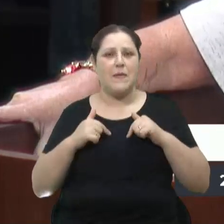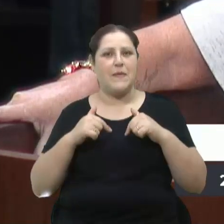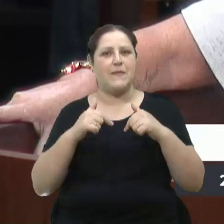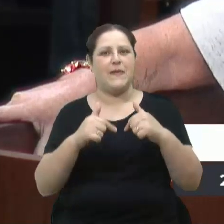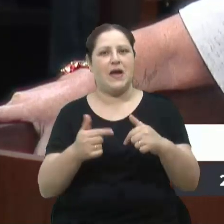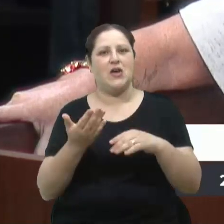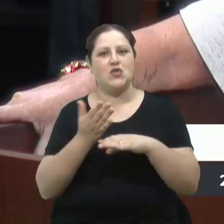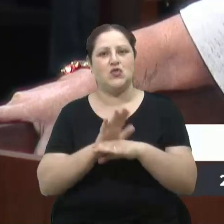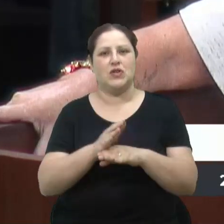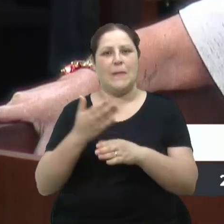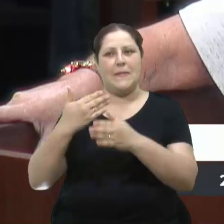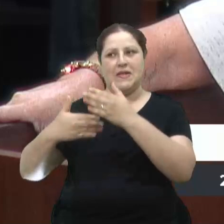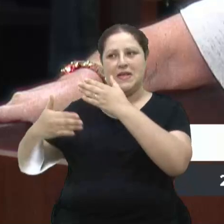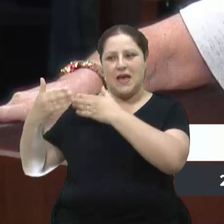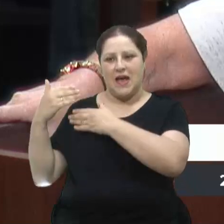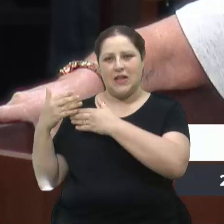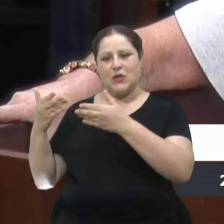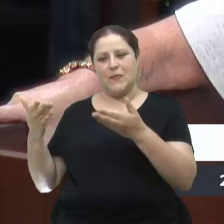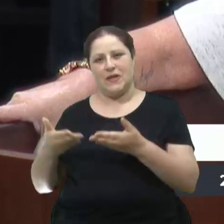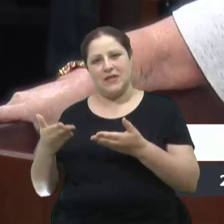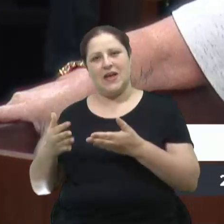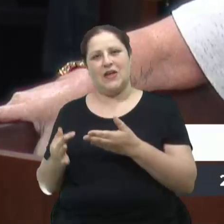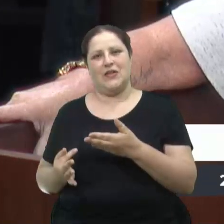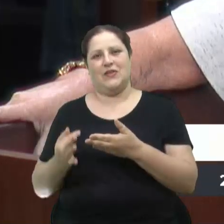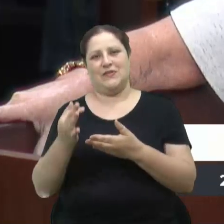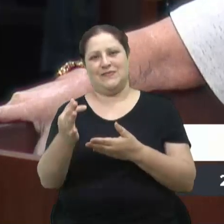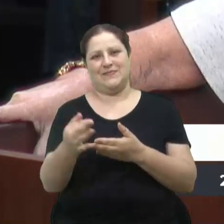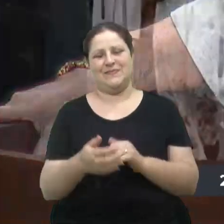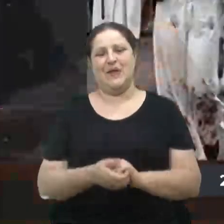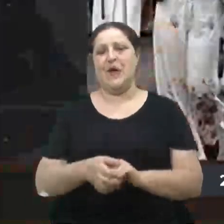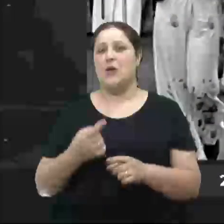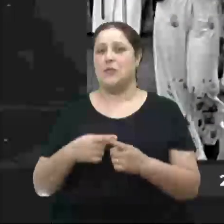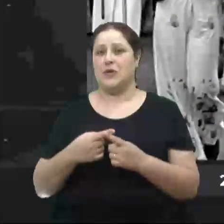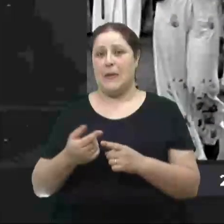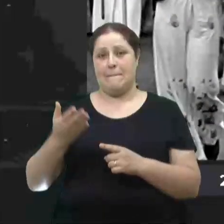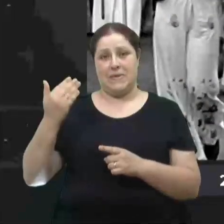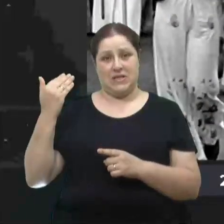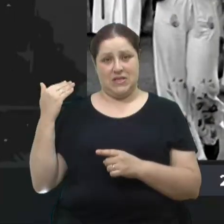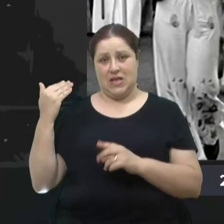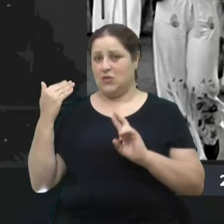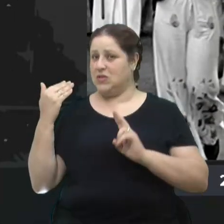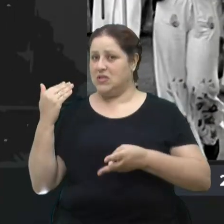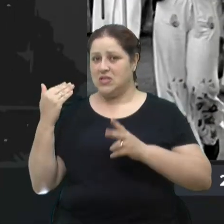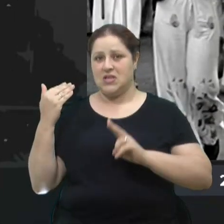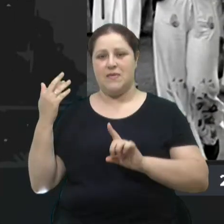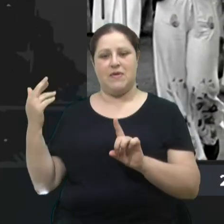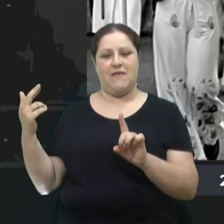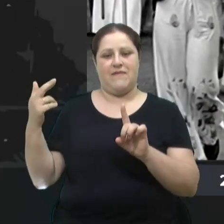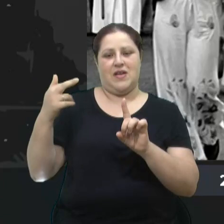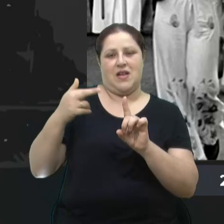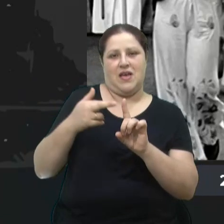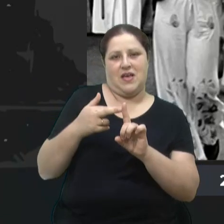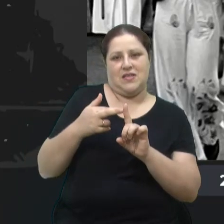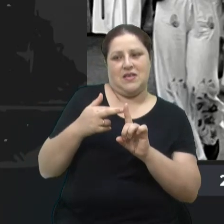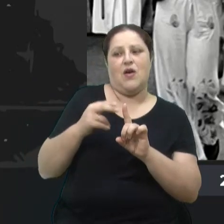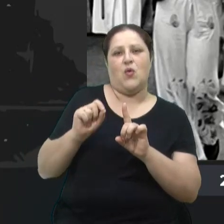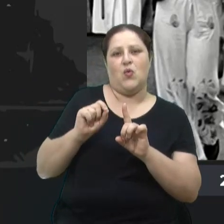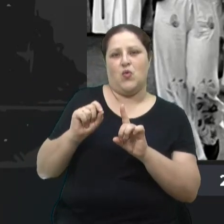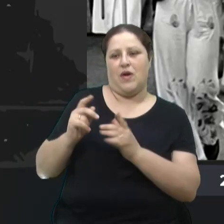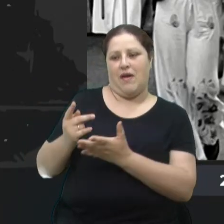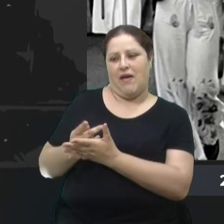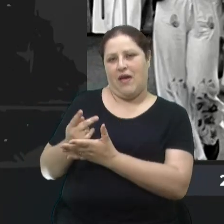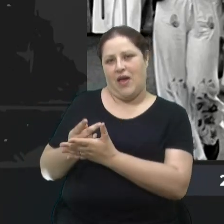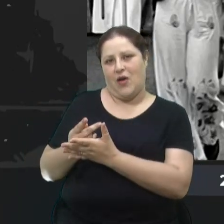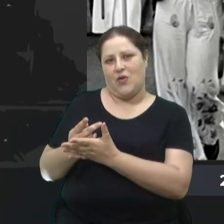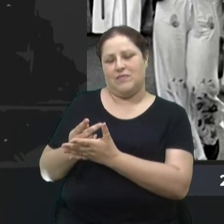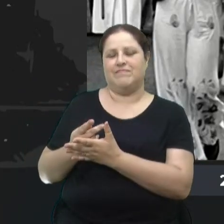passado, para o nosso presente, para o nosso futuro. Porque o passado sempre será uma referência dos erros e acertos